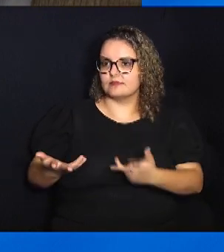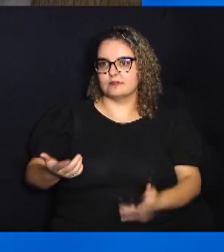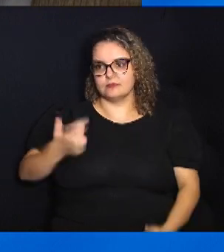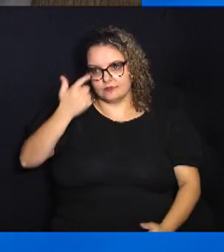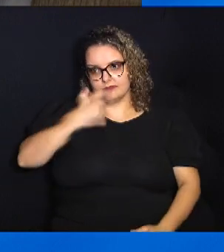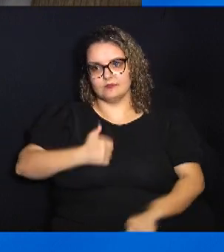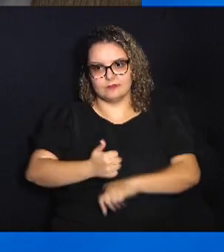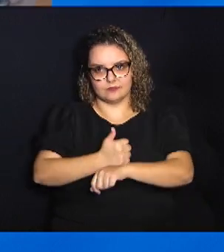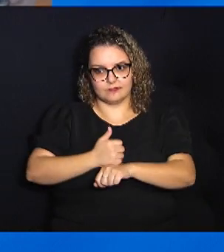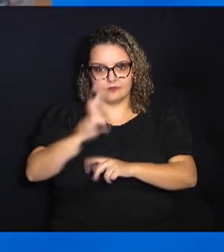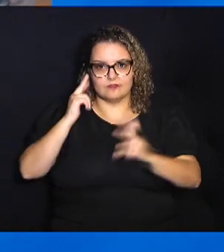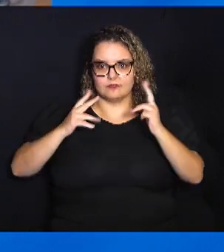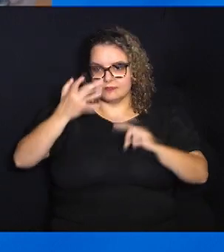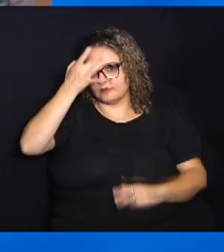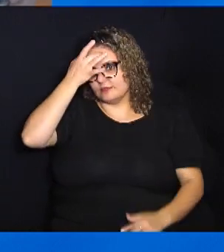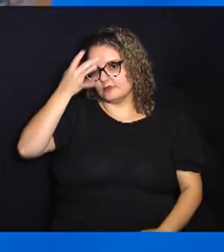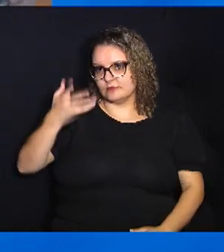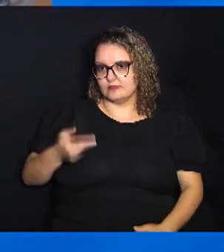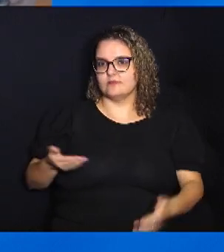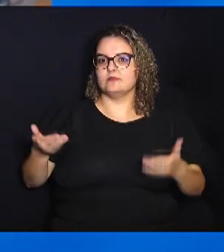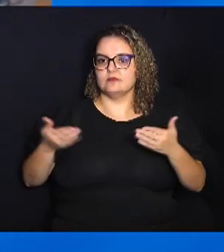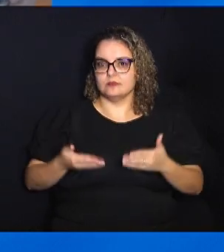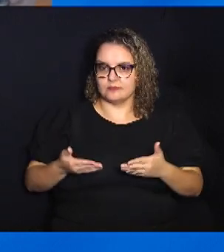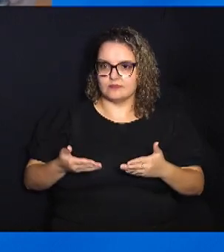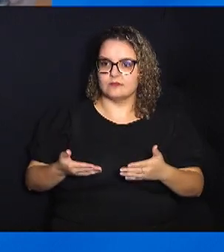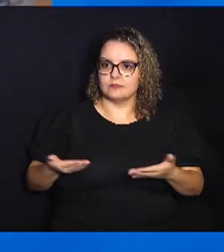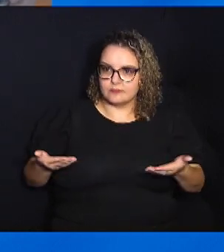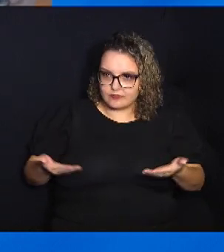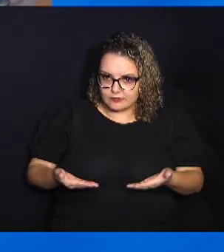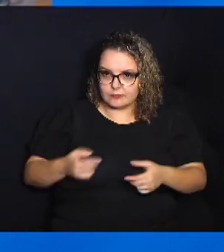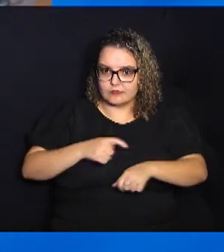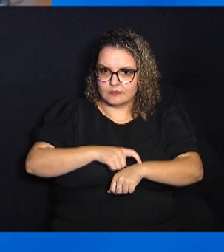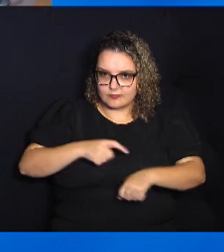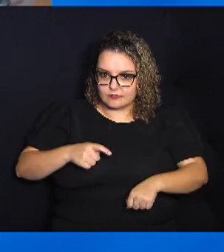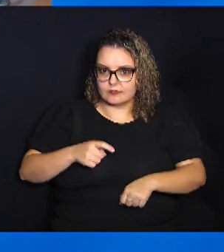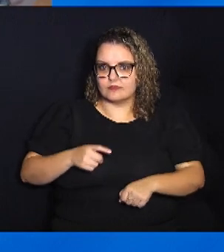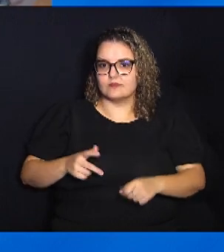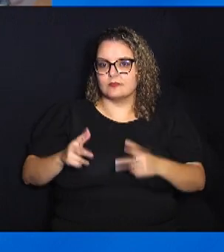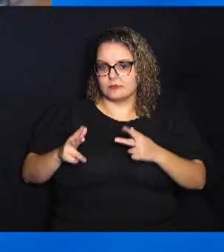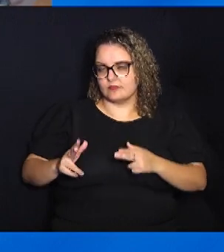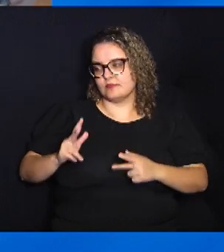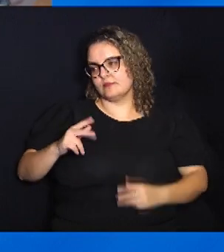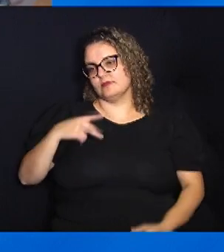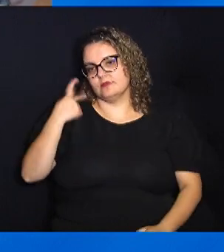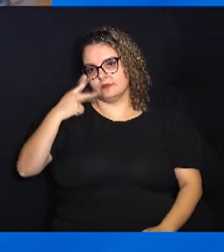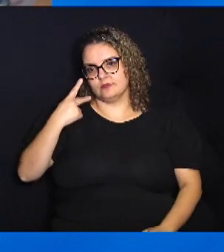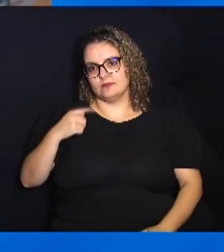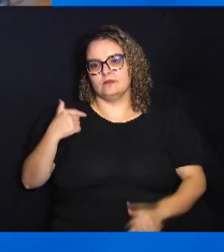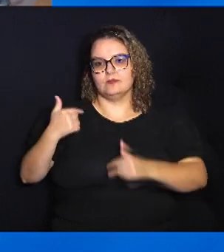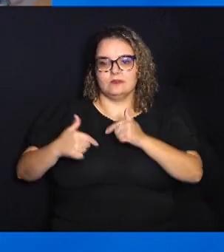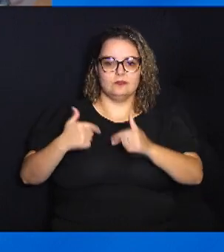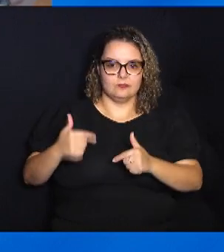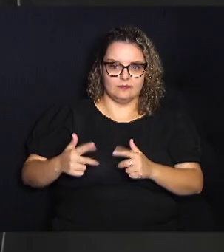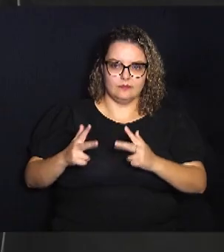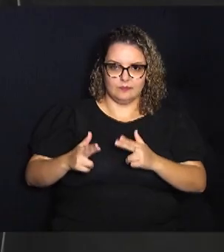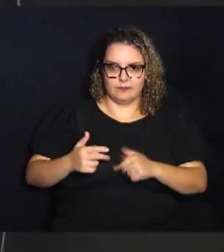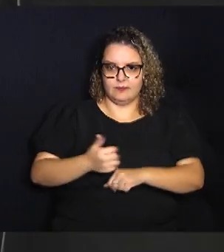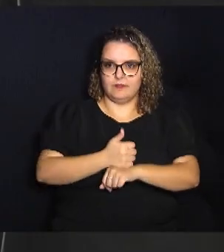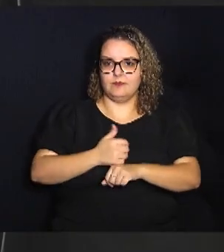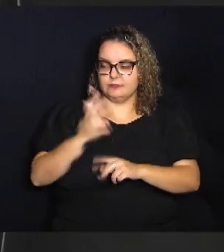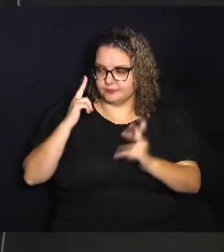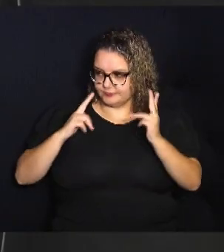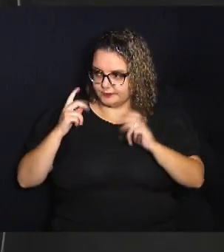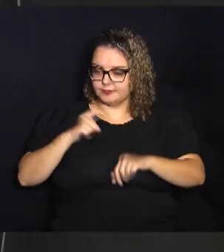de formação e vocação. Sim. E hoje estou vereador. E trabalho como cabeleireiro um